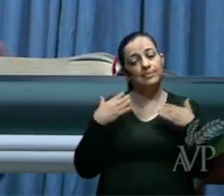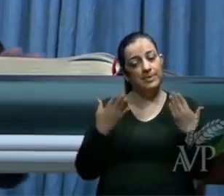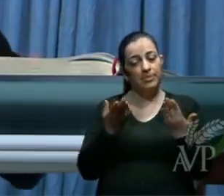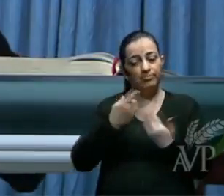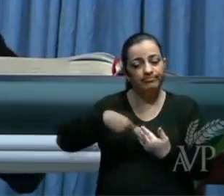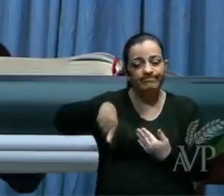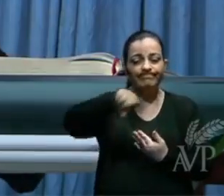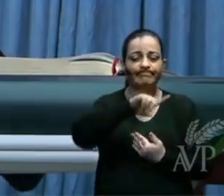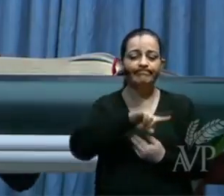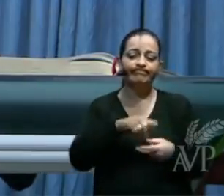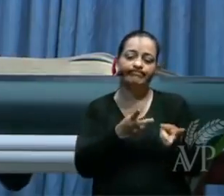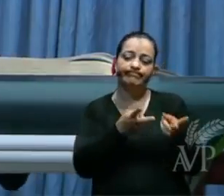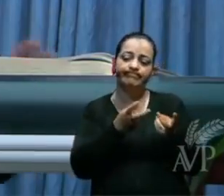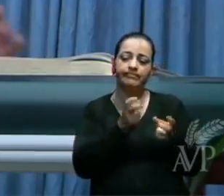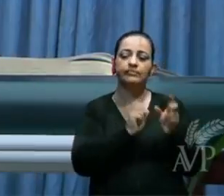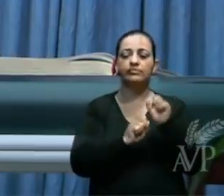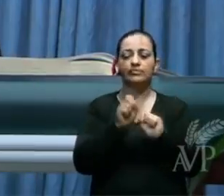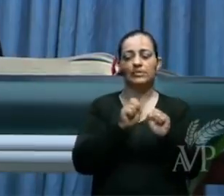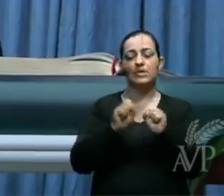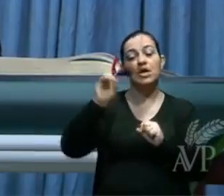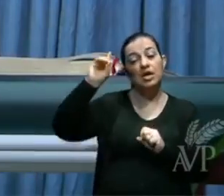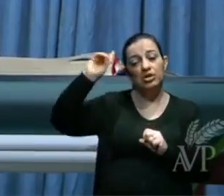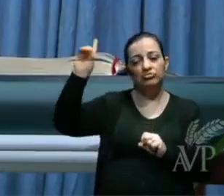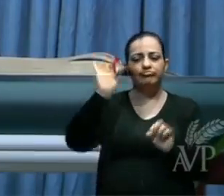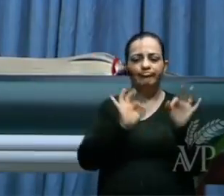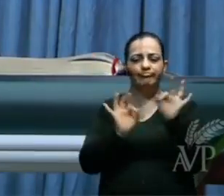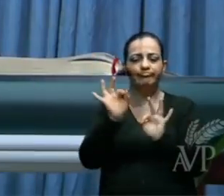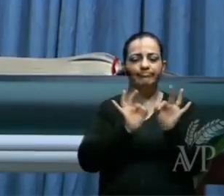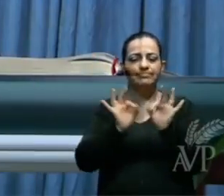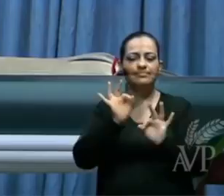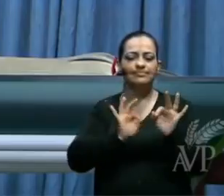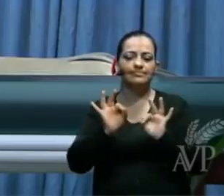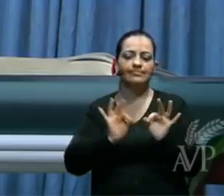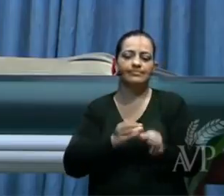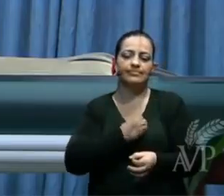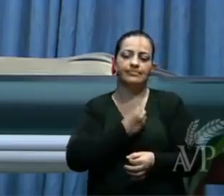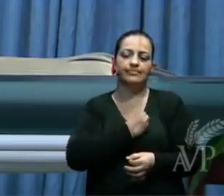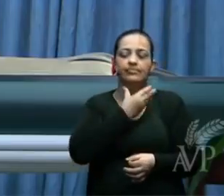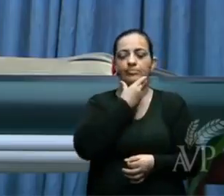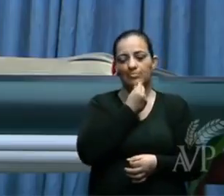vocês irmãos que deus ele prepara o homem